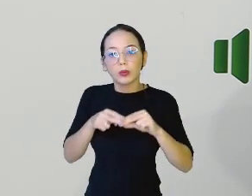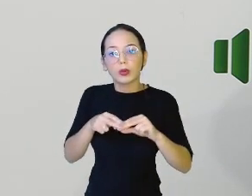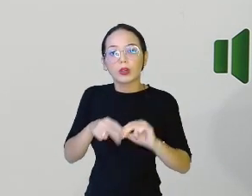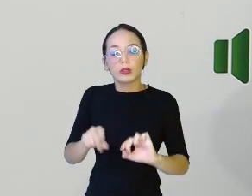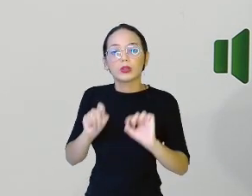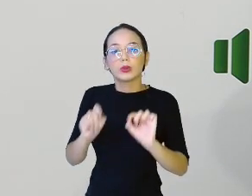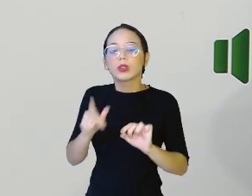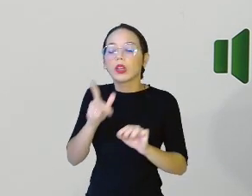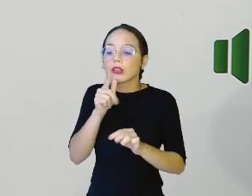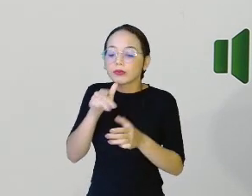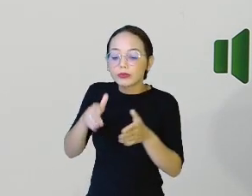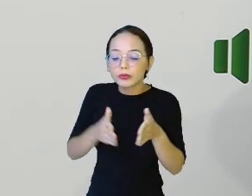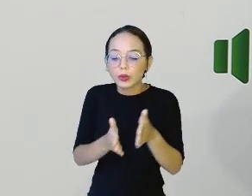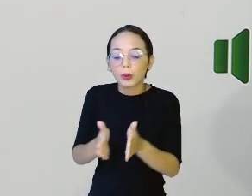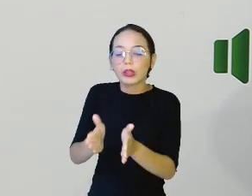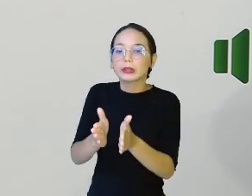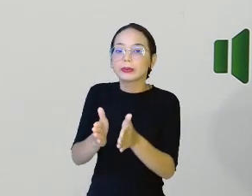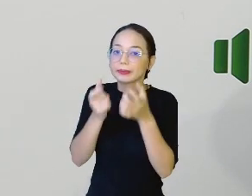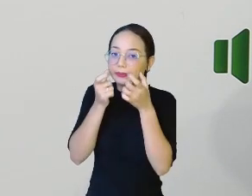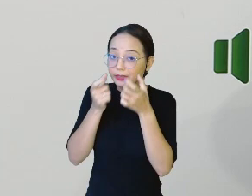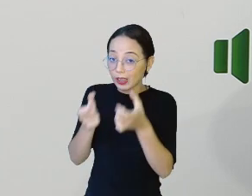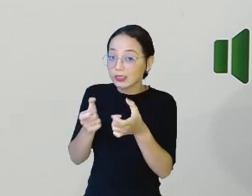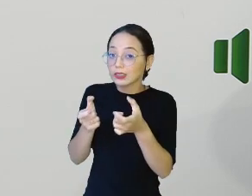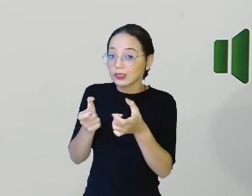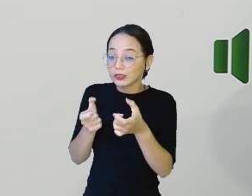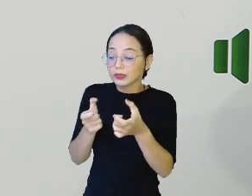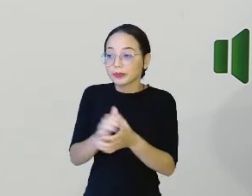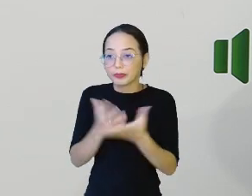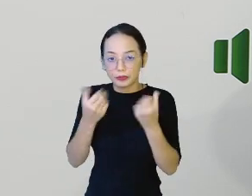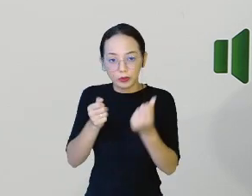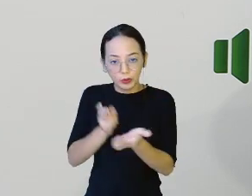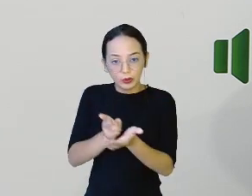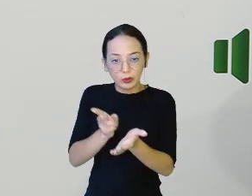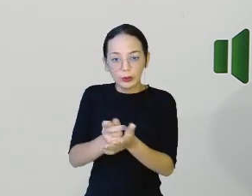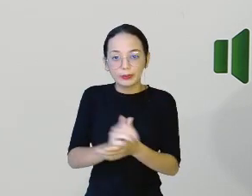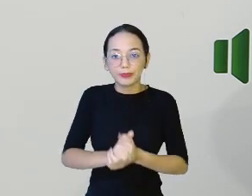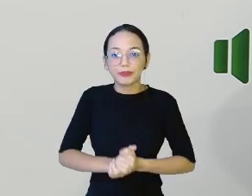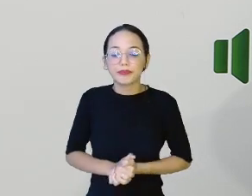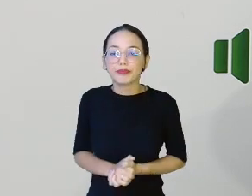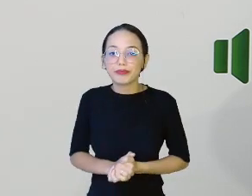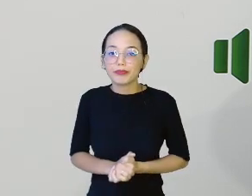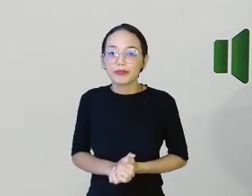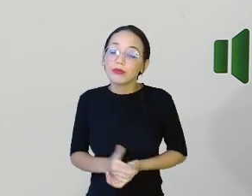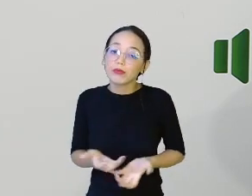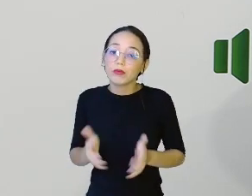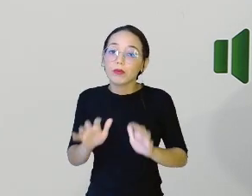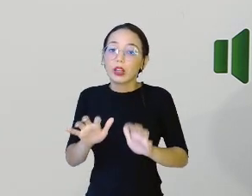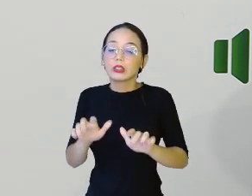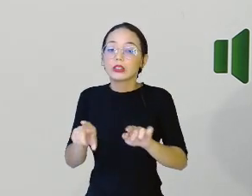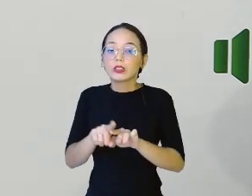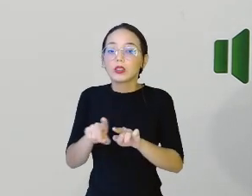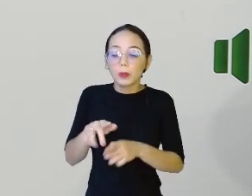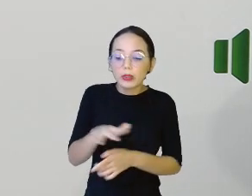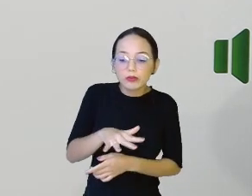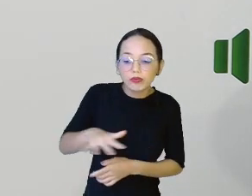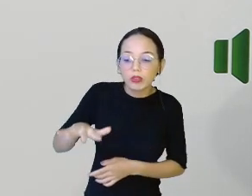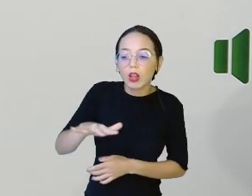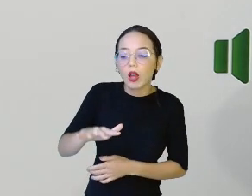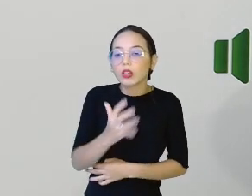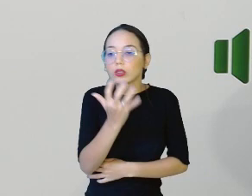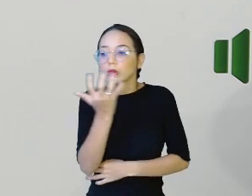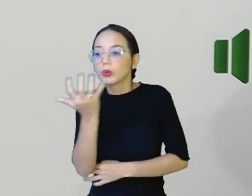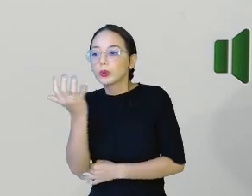dos rios. Muito interessante, não é? Vamos continuar. Assim como as áreas de